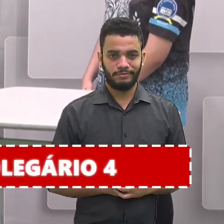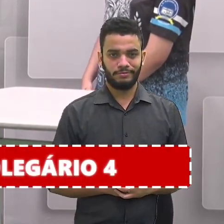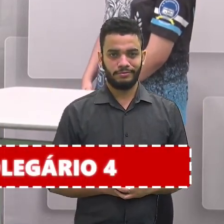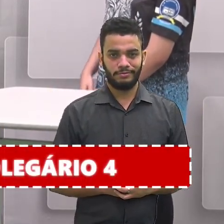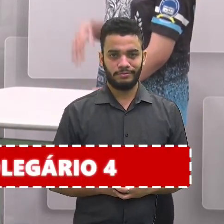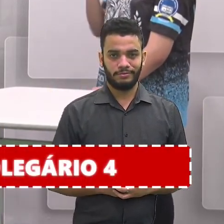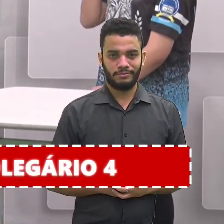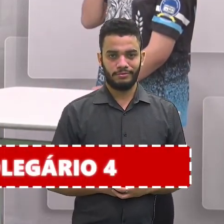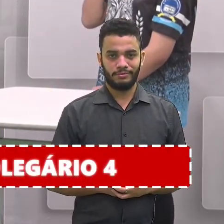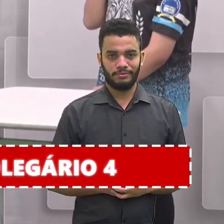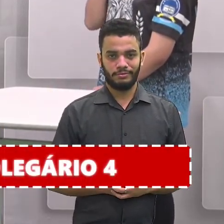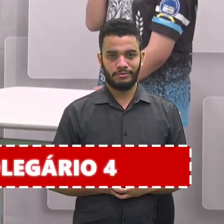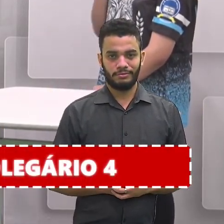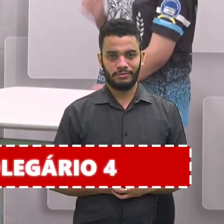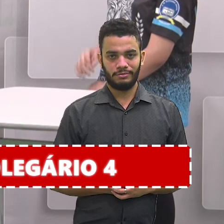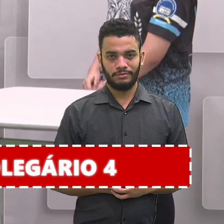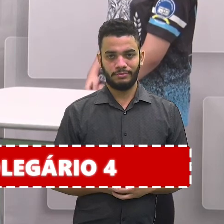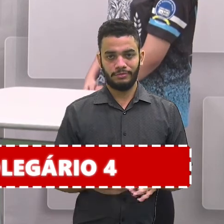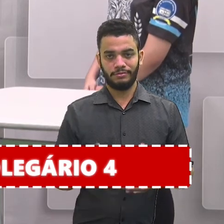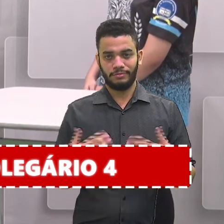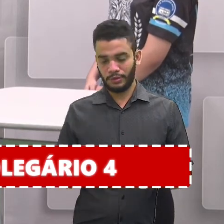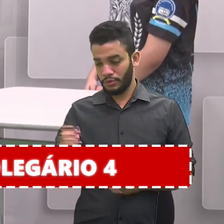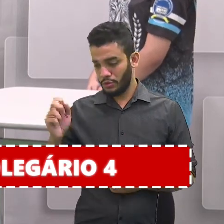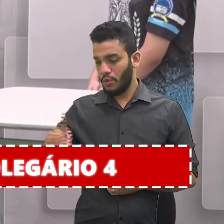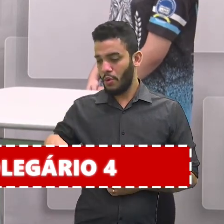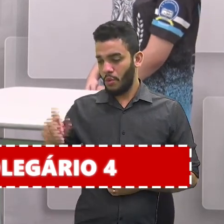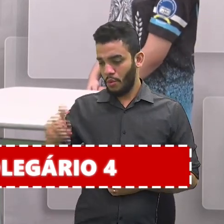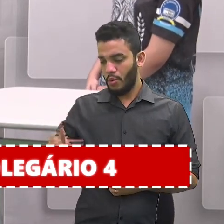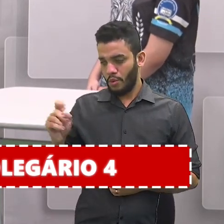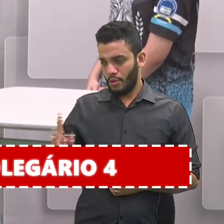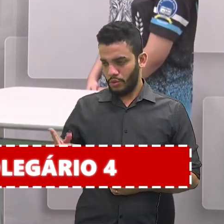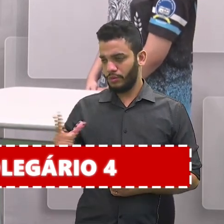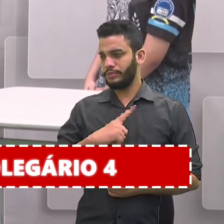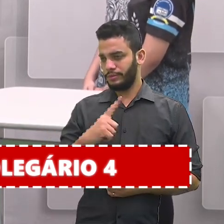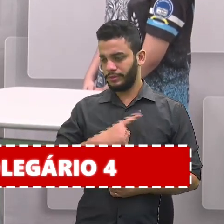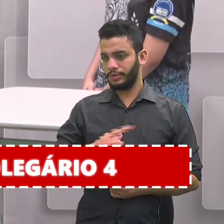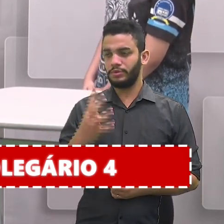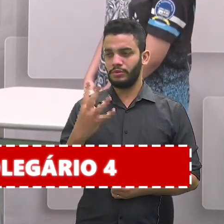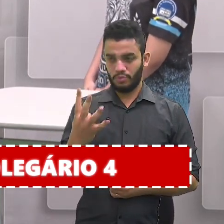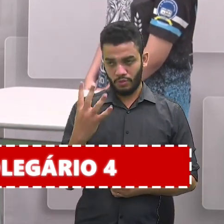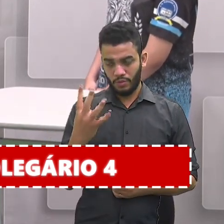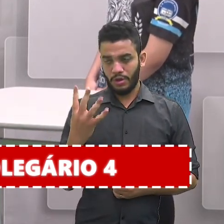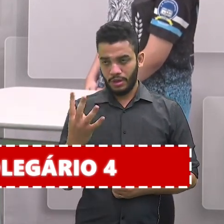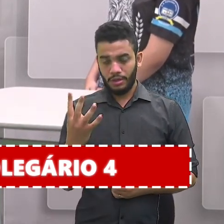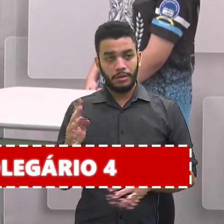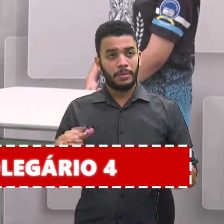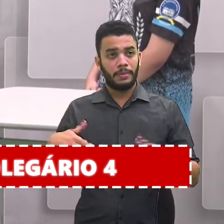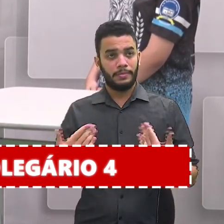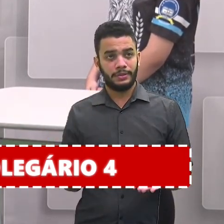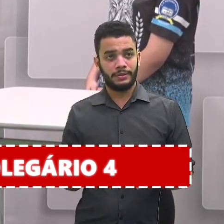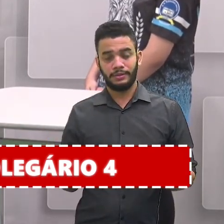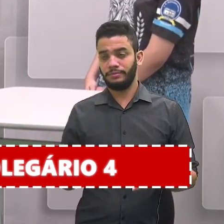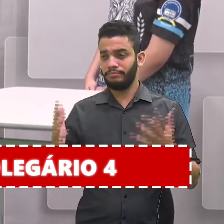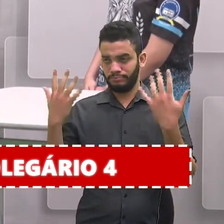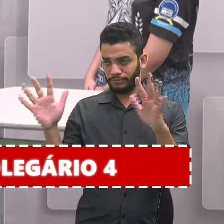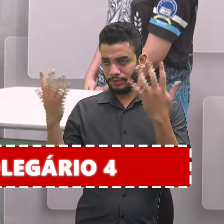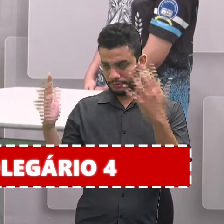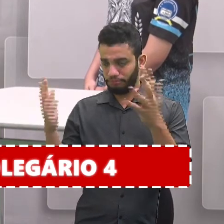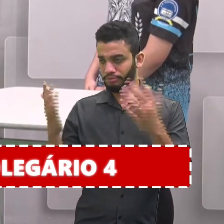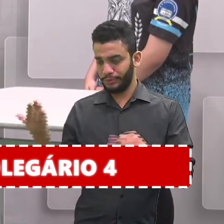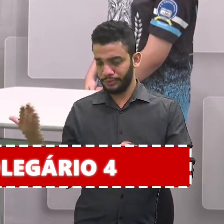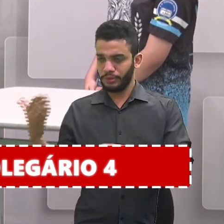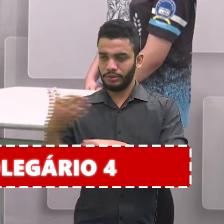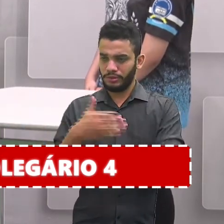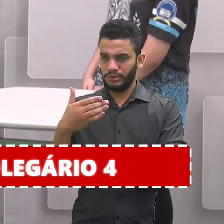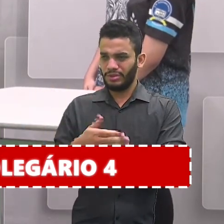A escola Olegário ficou com a pontuação de 4 pontos. Olha, mas é isso aí. Meus parabéns, tá?